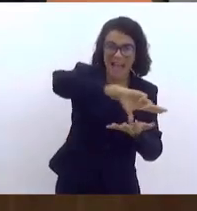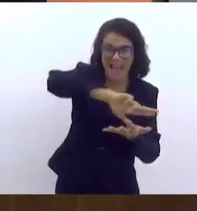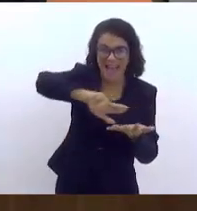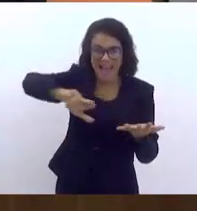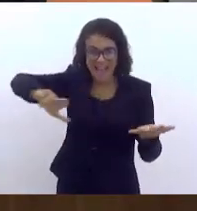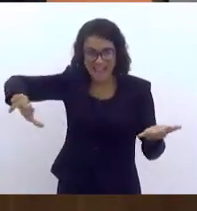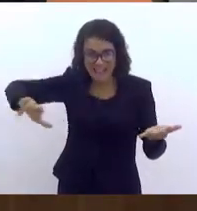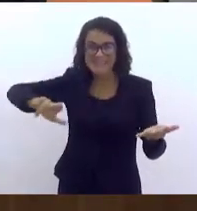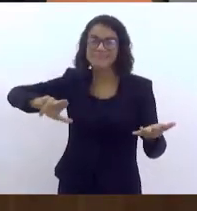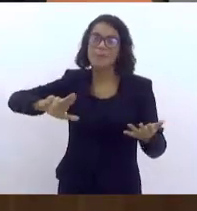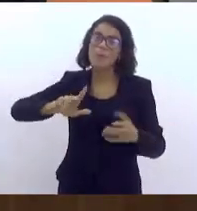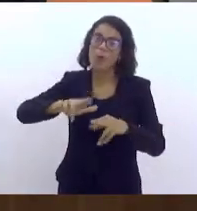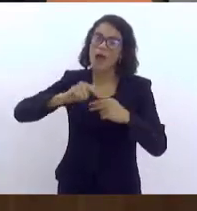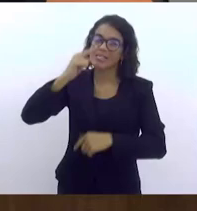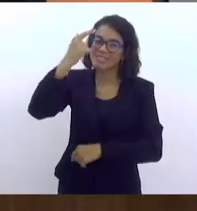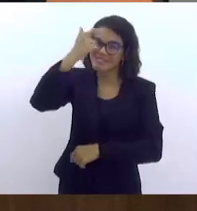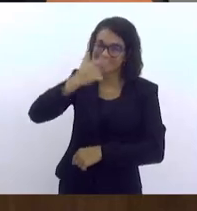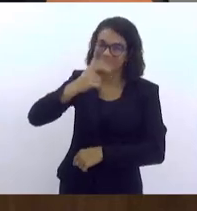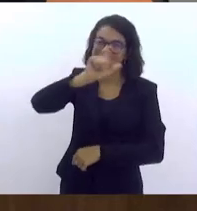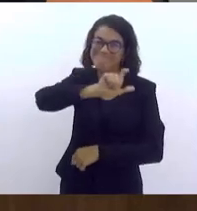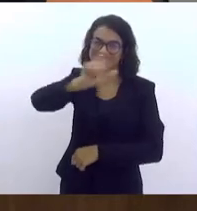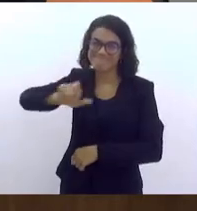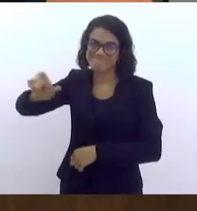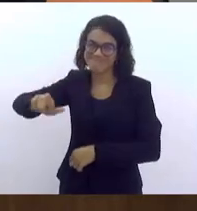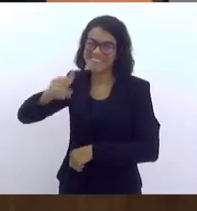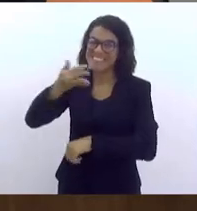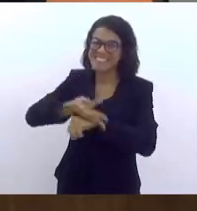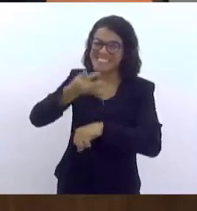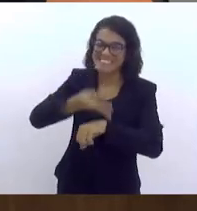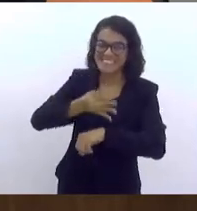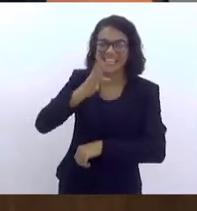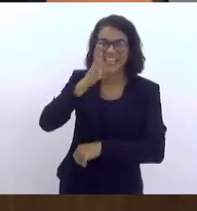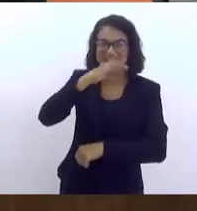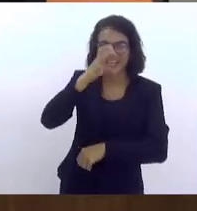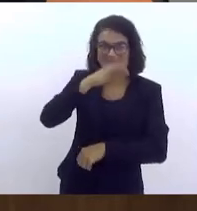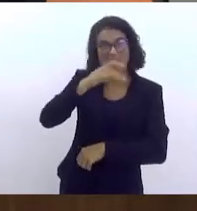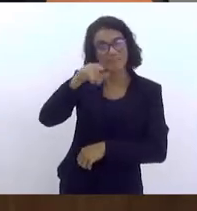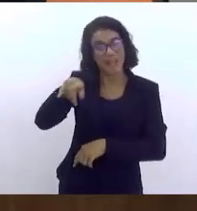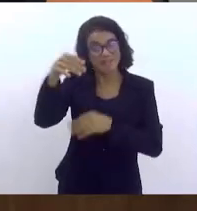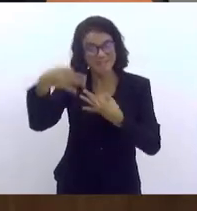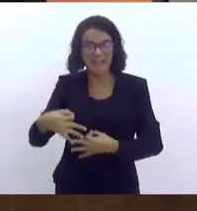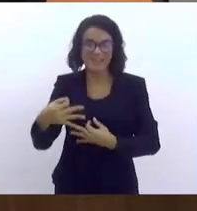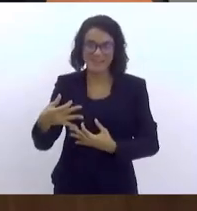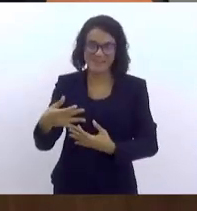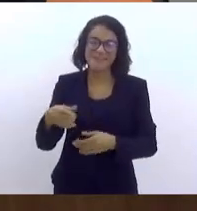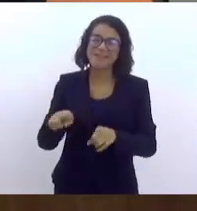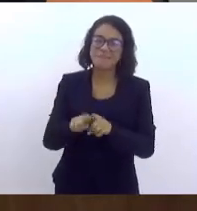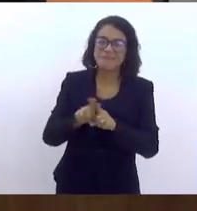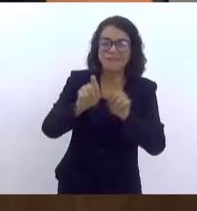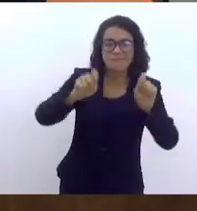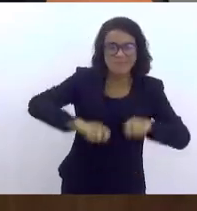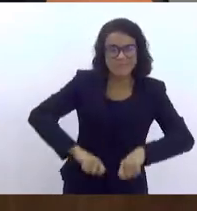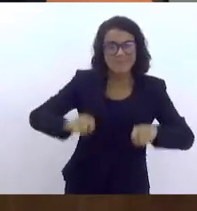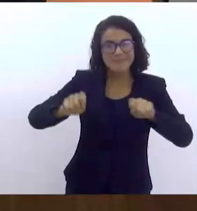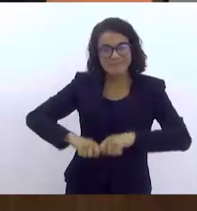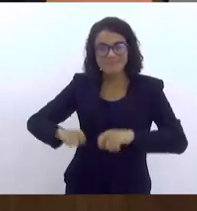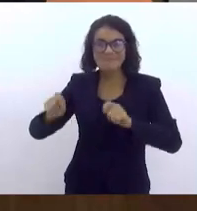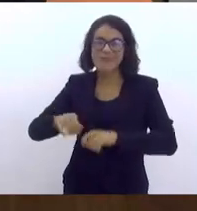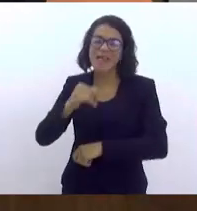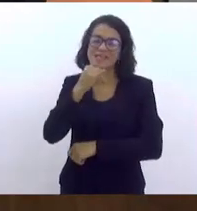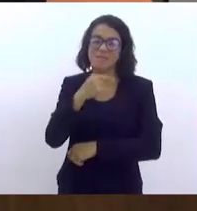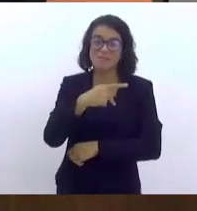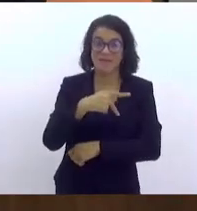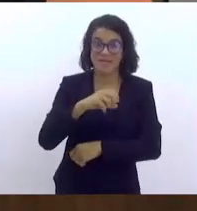talvez pela nossa teimosia por saber que esse é o correto a gente tem possibilidade de por exemplo pelo